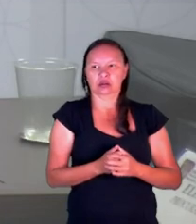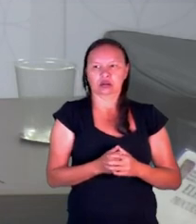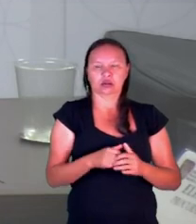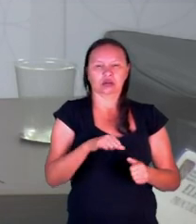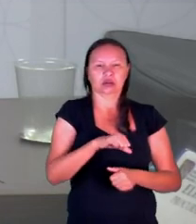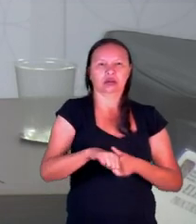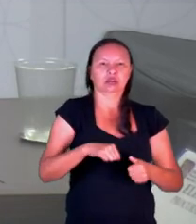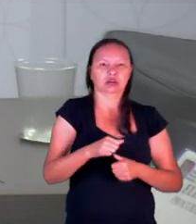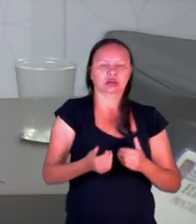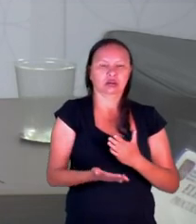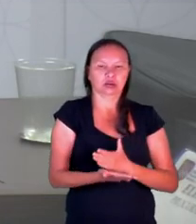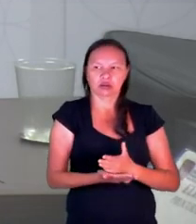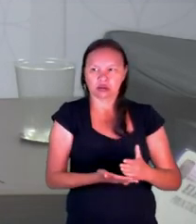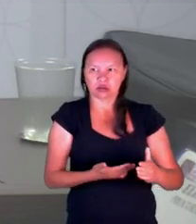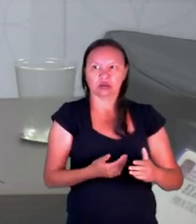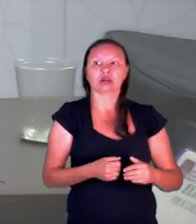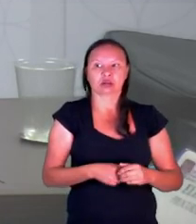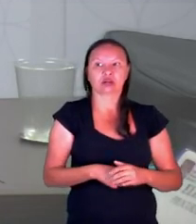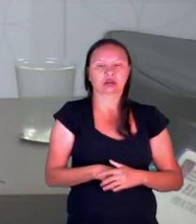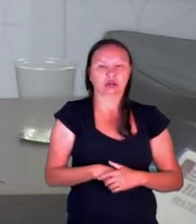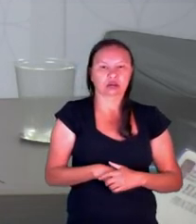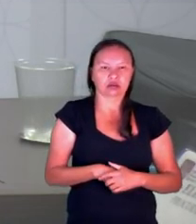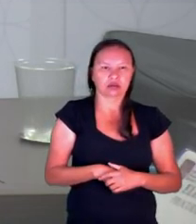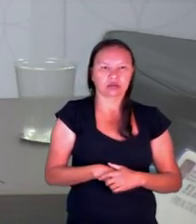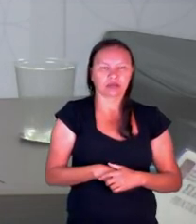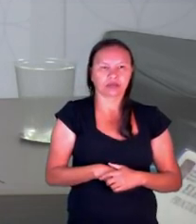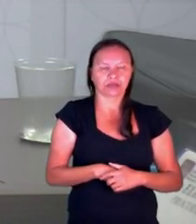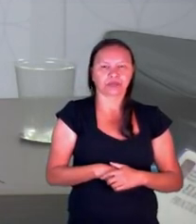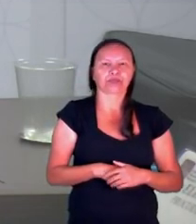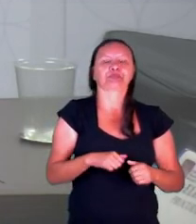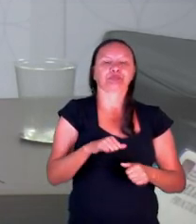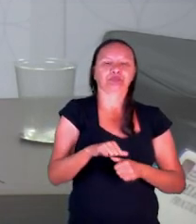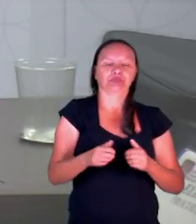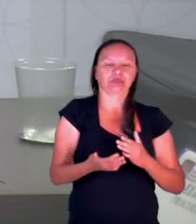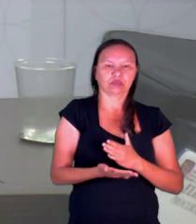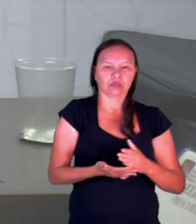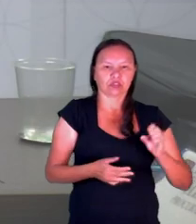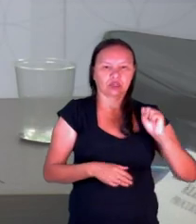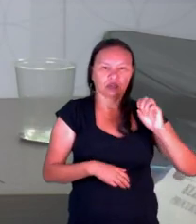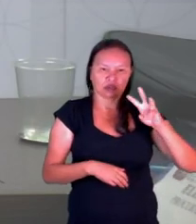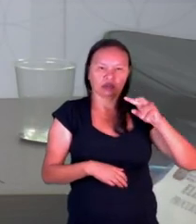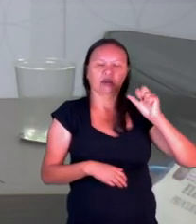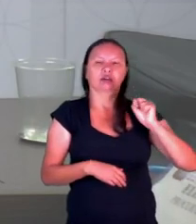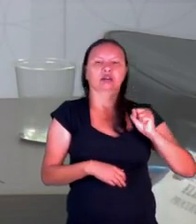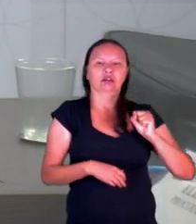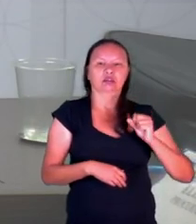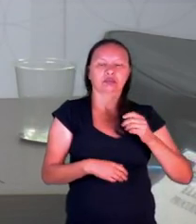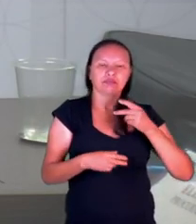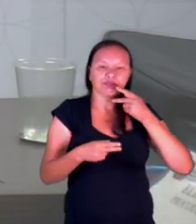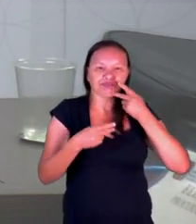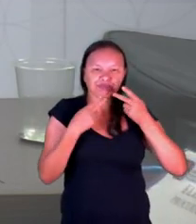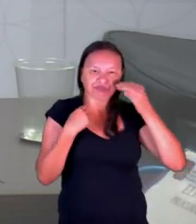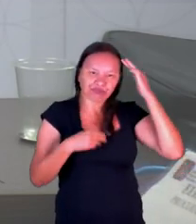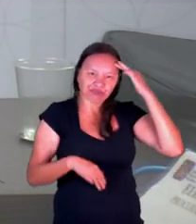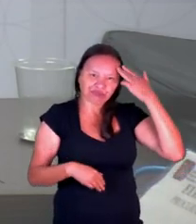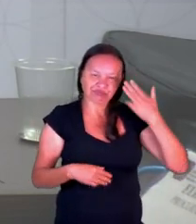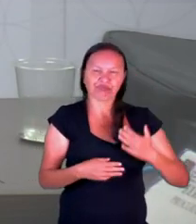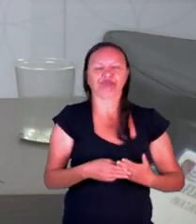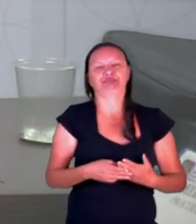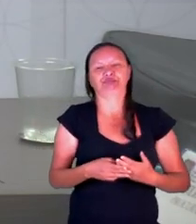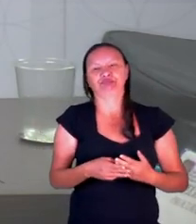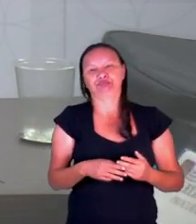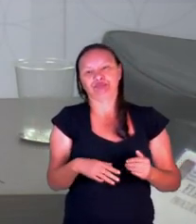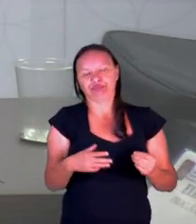tempo que tem que se fazer eh incidir na questão do cisan há um profundo desconhecimento ainda